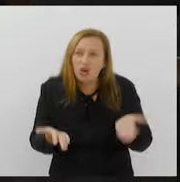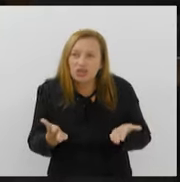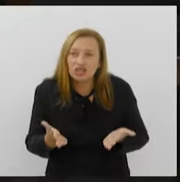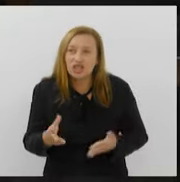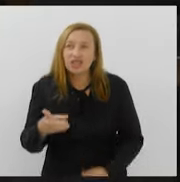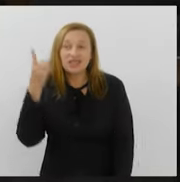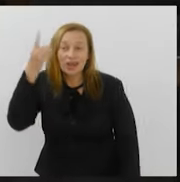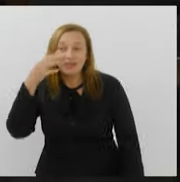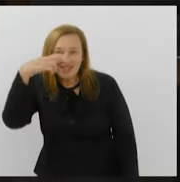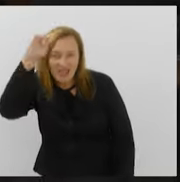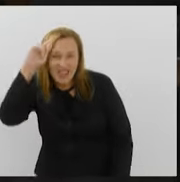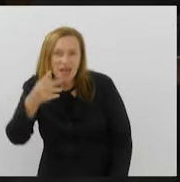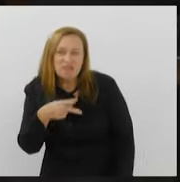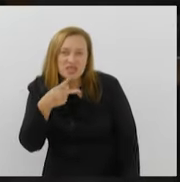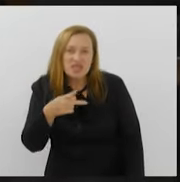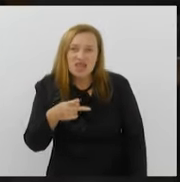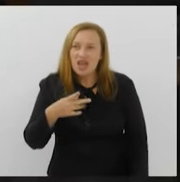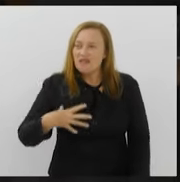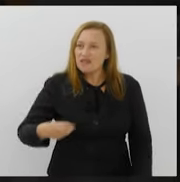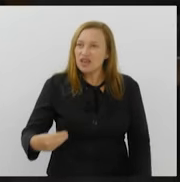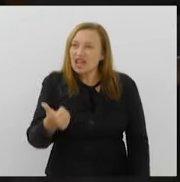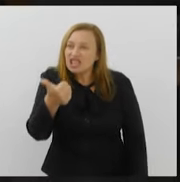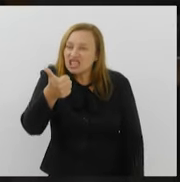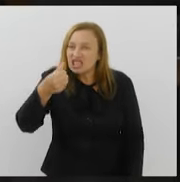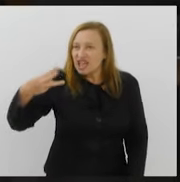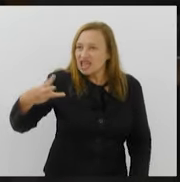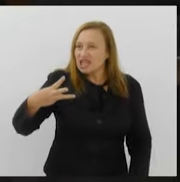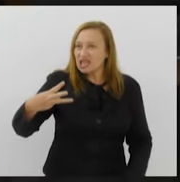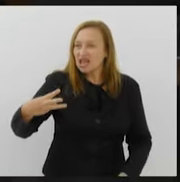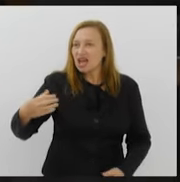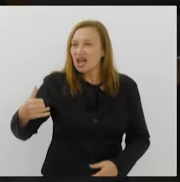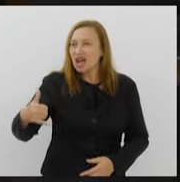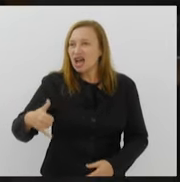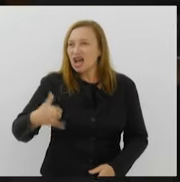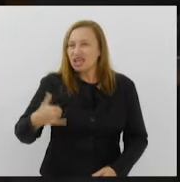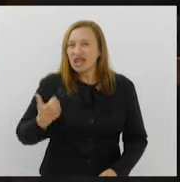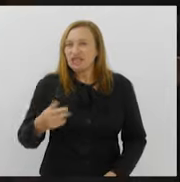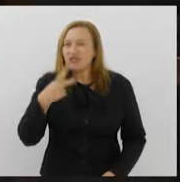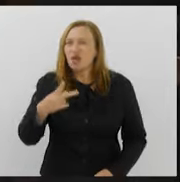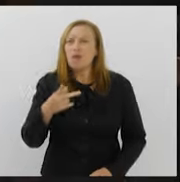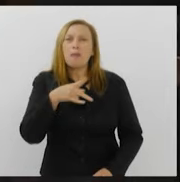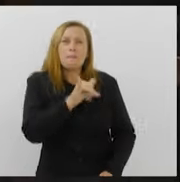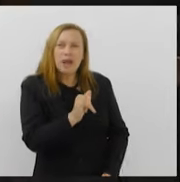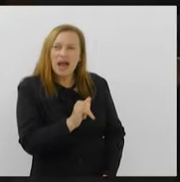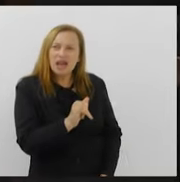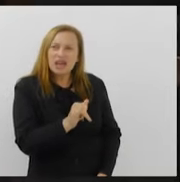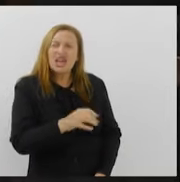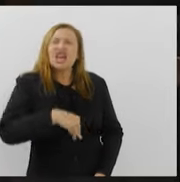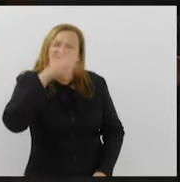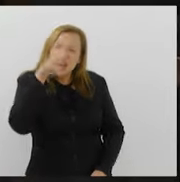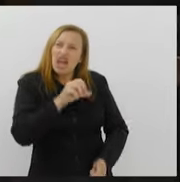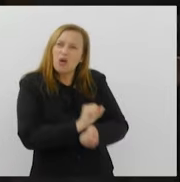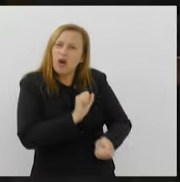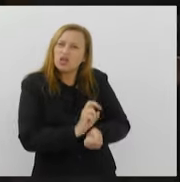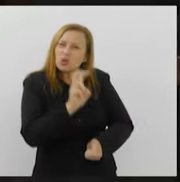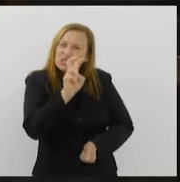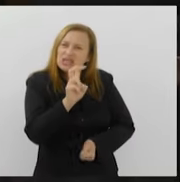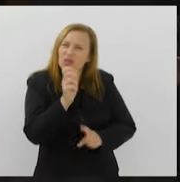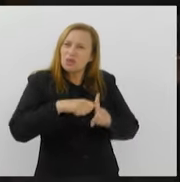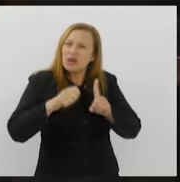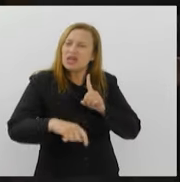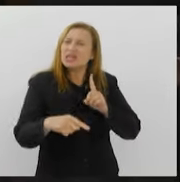Renan Jordi, ontem minha filha de 13 anos perguntou isso para mim. Falou, pai, mas quem já esperou 5, por que não espera mais